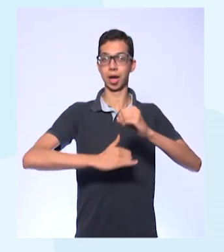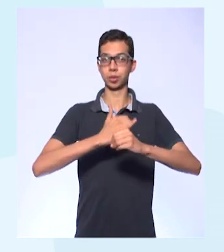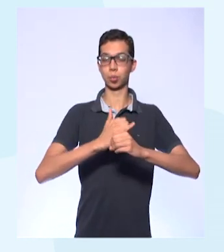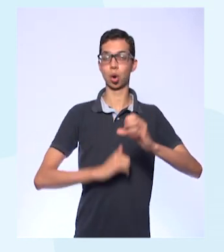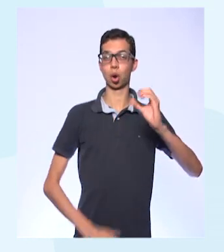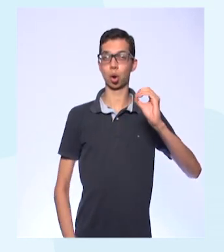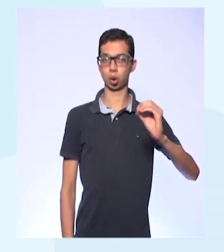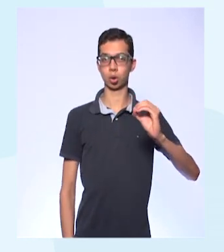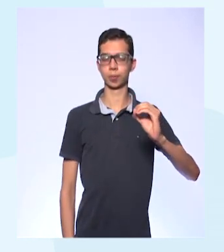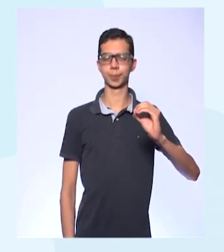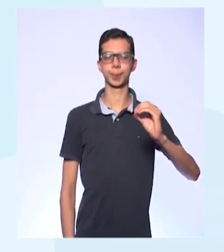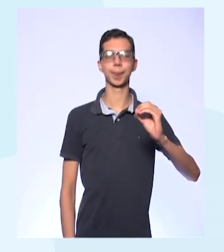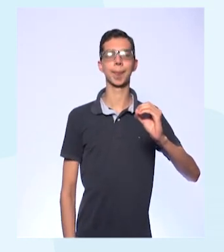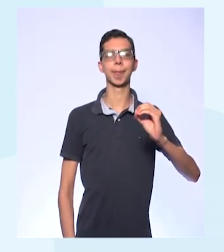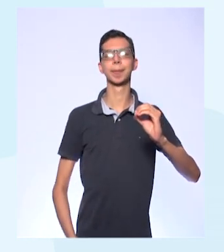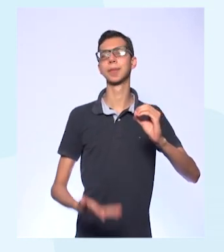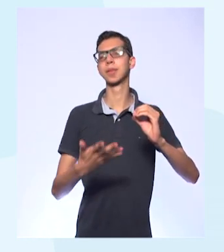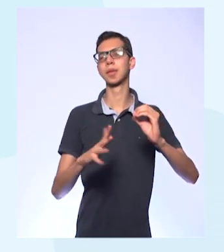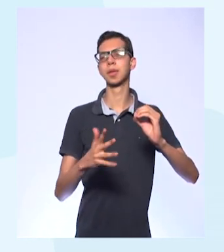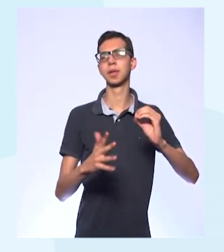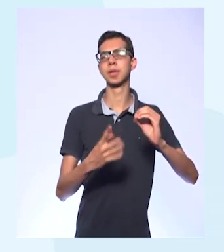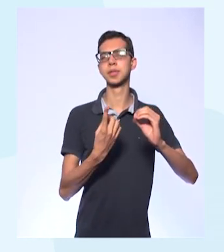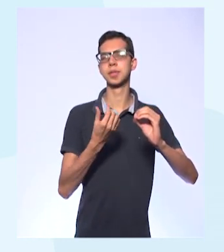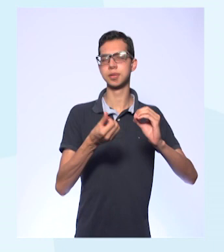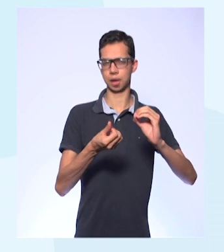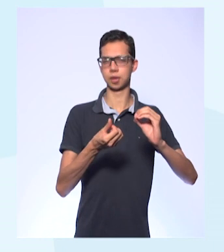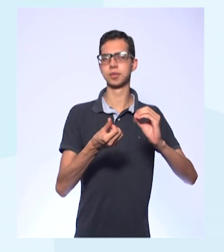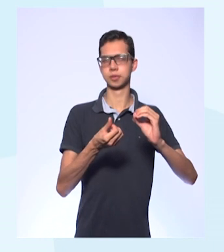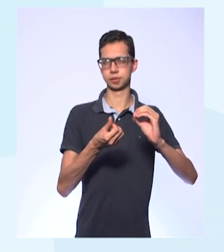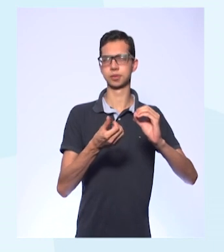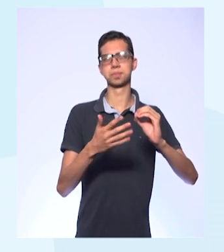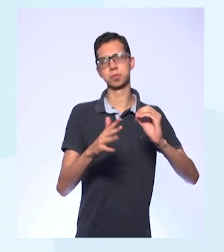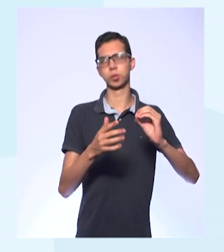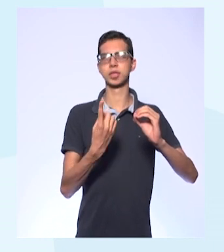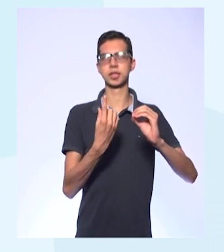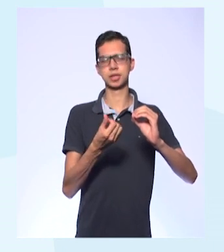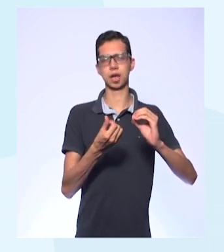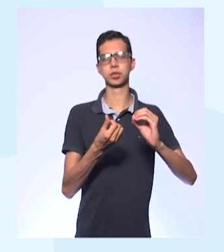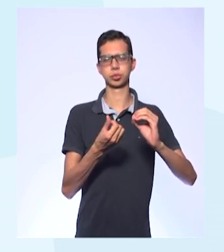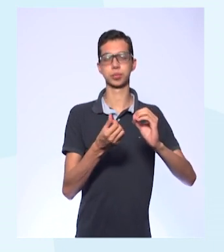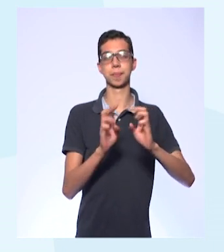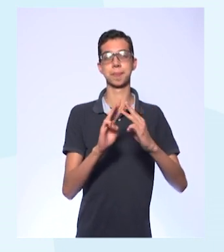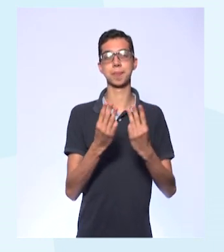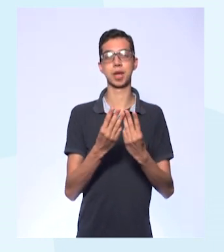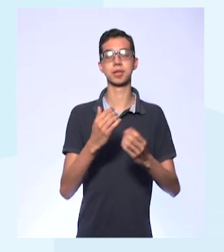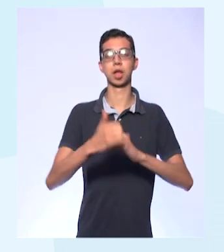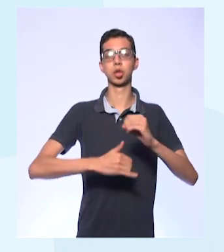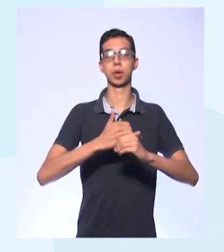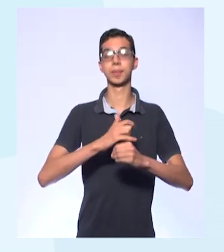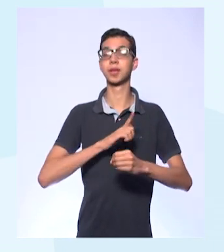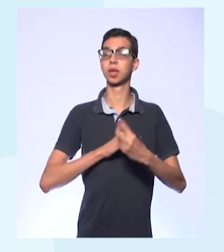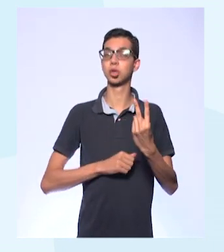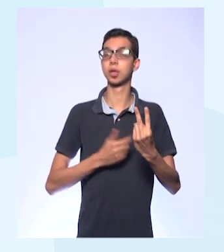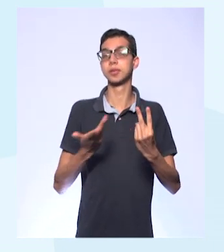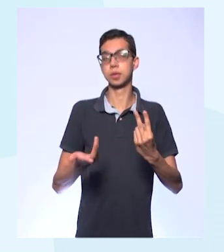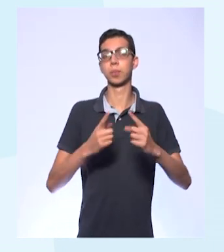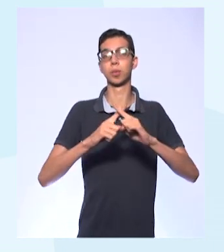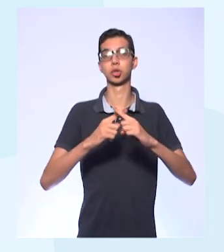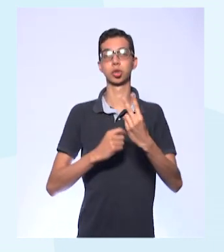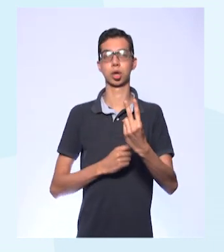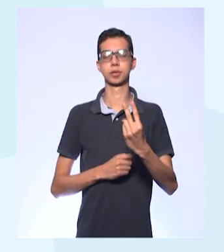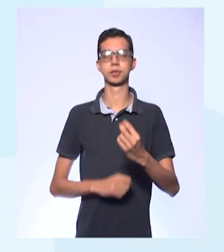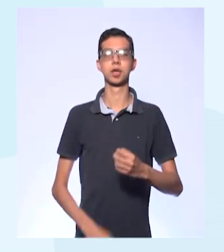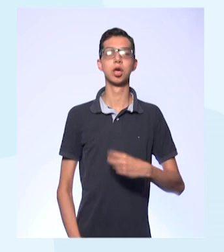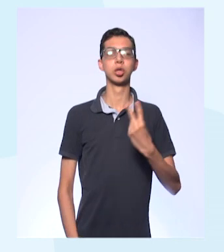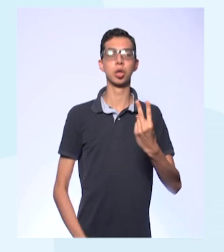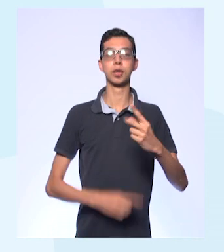entre aspas, ali, 16 unidades de massa atômica. Como eu tenho 2 átomos, eu vou multiplicar por 2. Então, 2 vezes